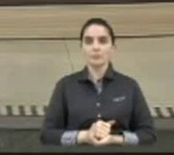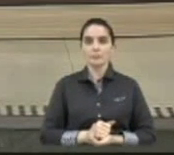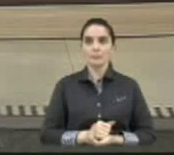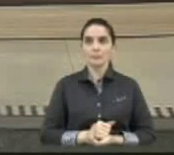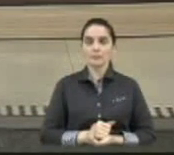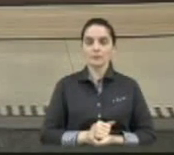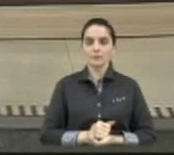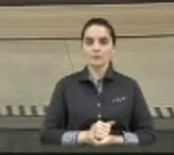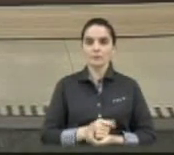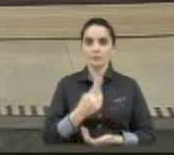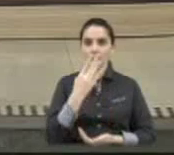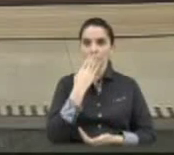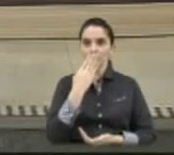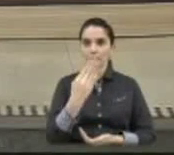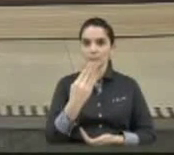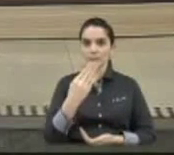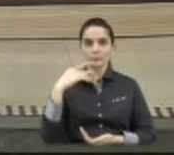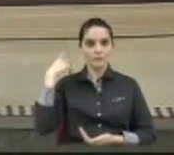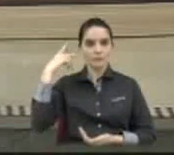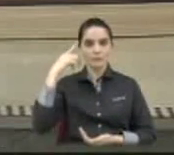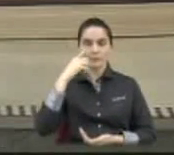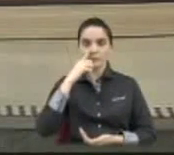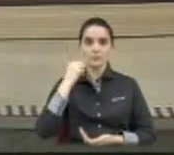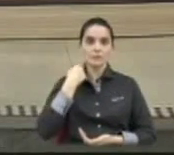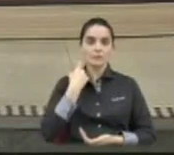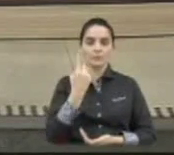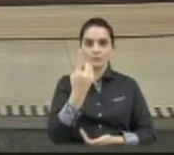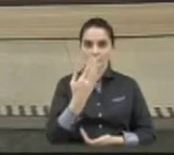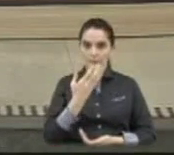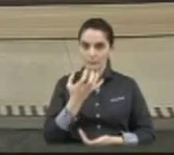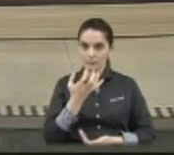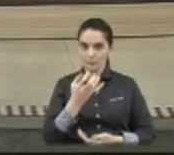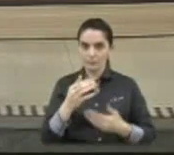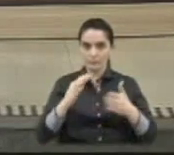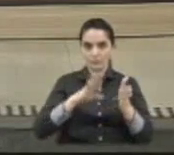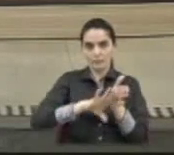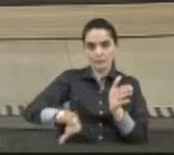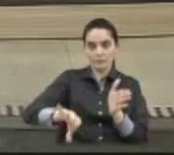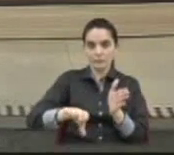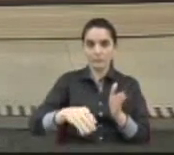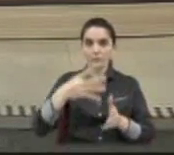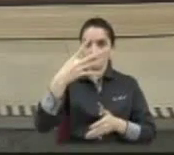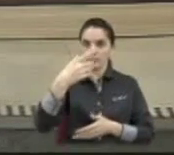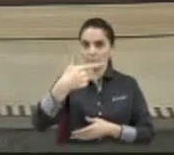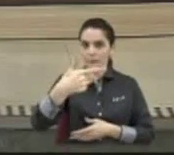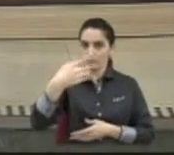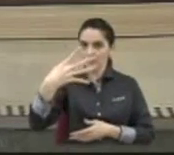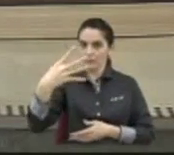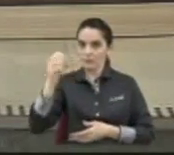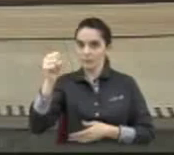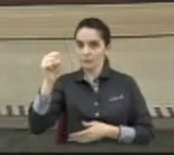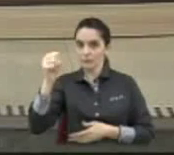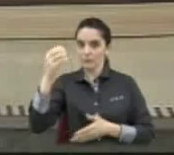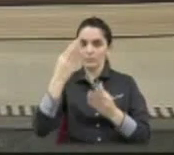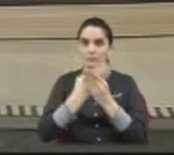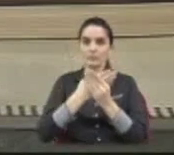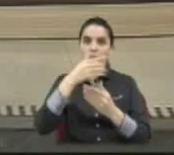Questão de ordem, senhor presidente. Questão de ordem ao novo vereador Newton Santos. Eu quero fazer o pedido da retirada da emenda 248,